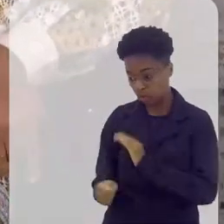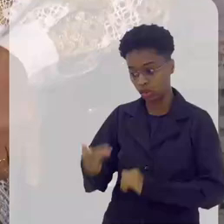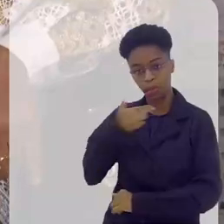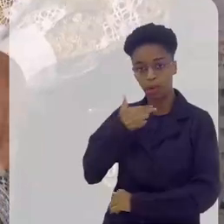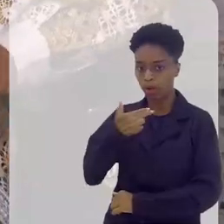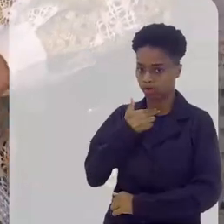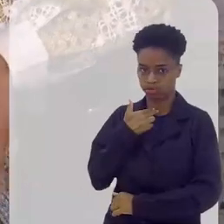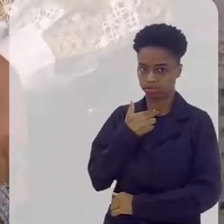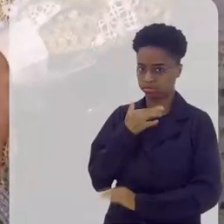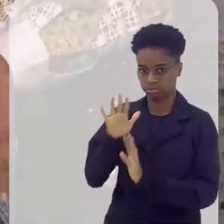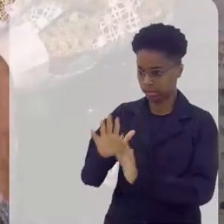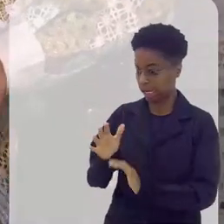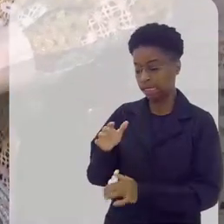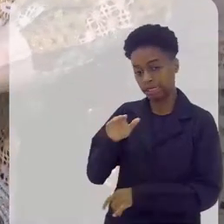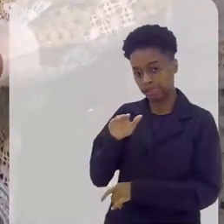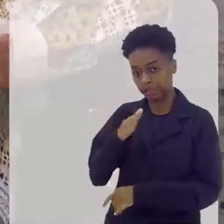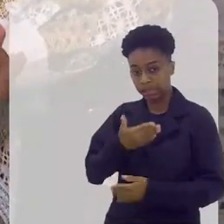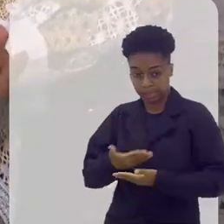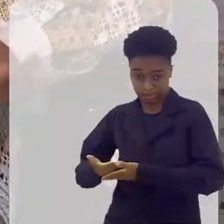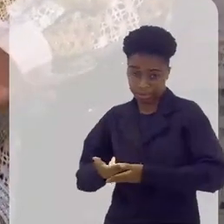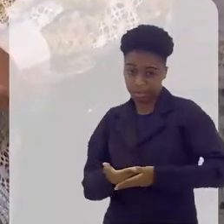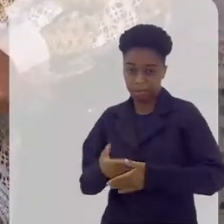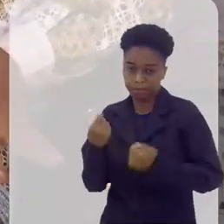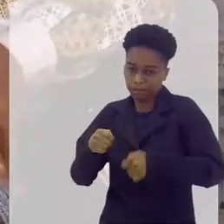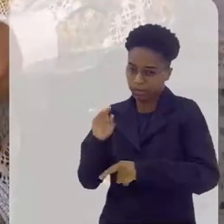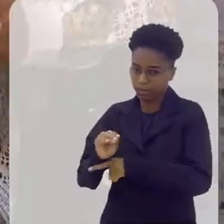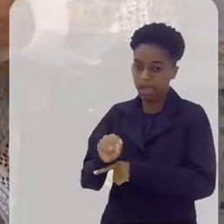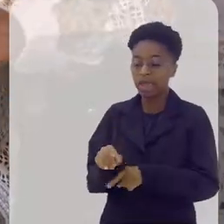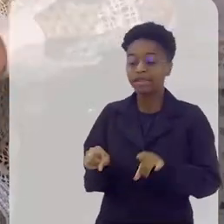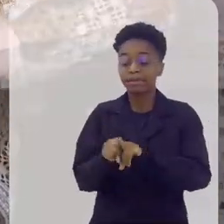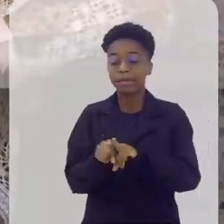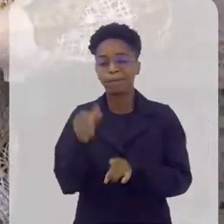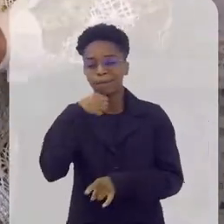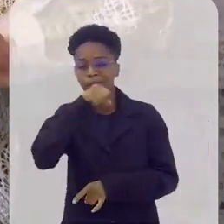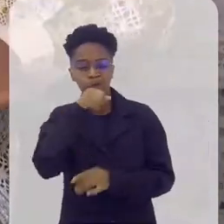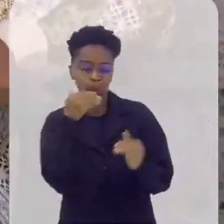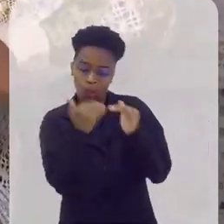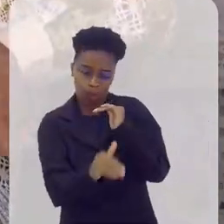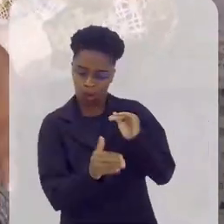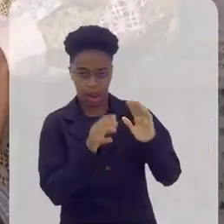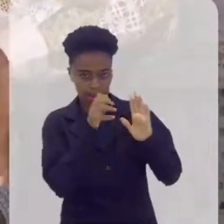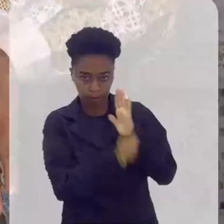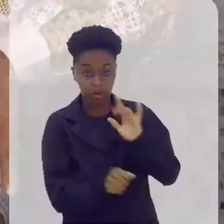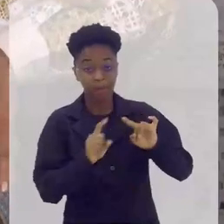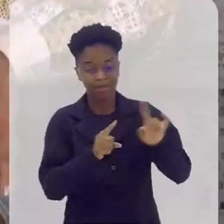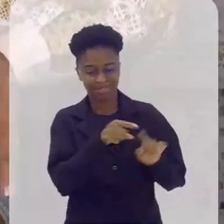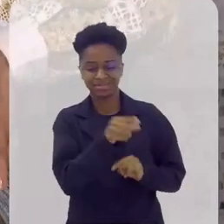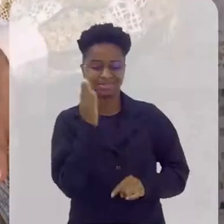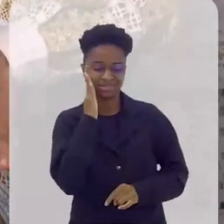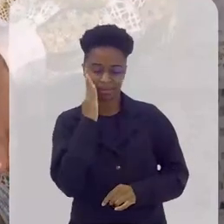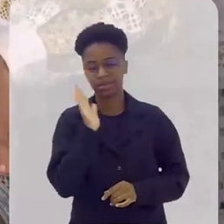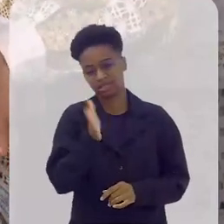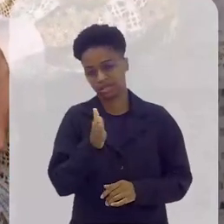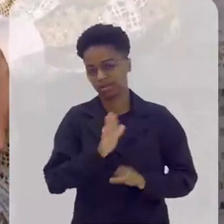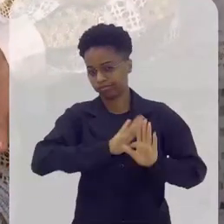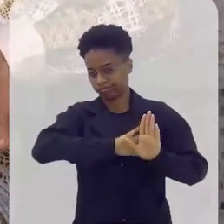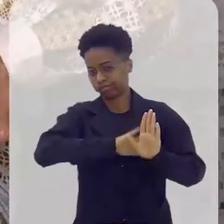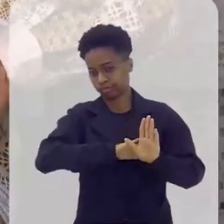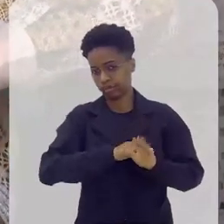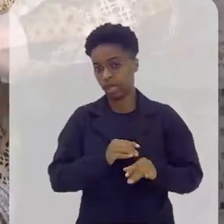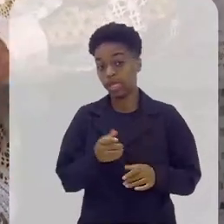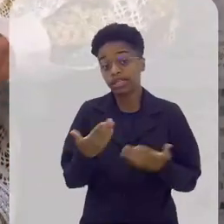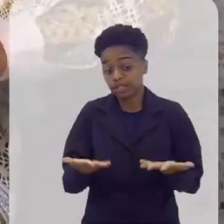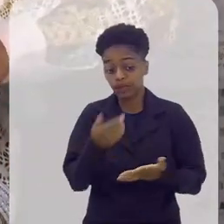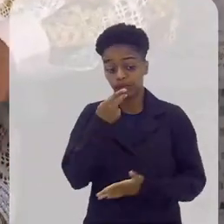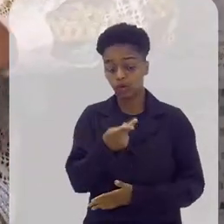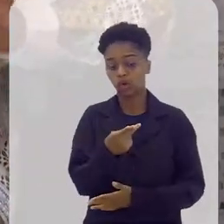provoque o aborto nessa criança. Ela também não era a favor do aborto. Mas ele já previu. Então não faça o aborto, não tome